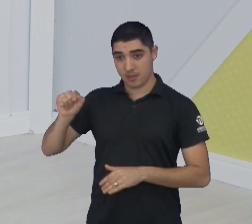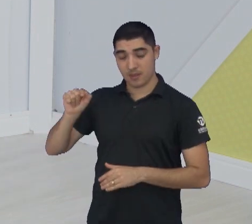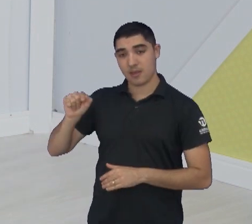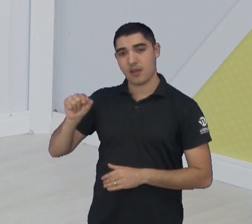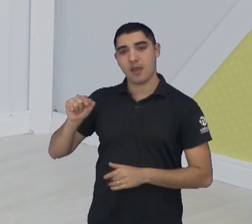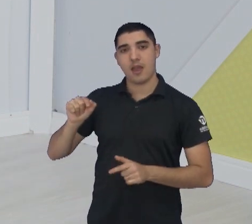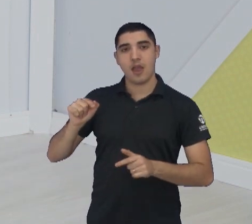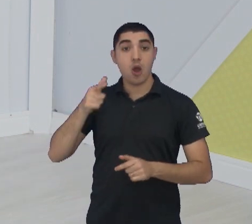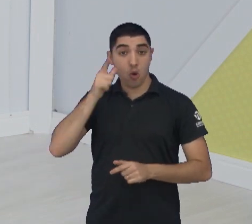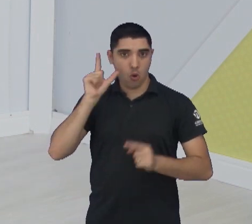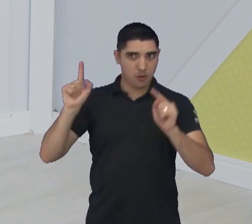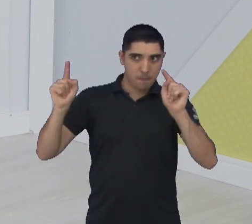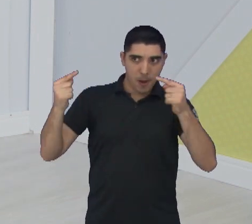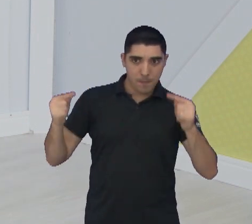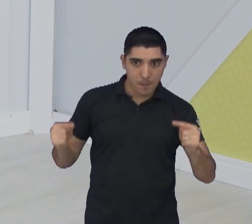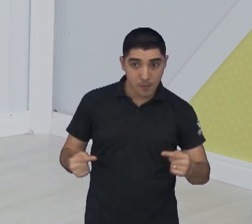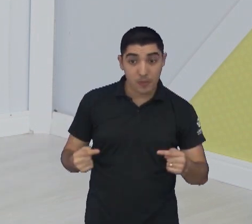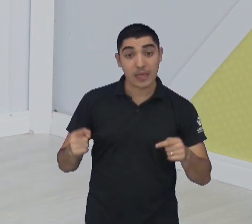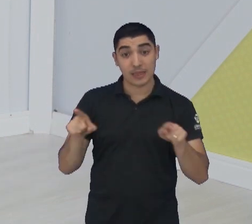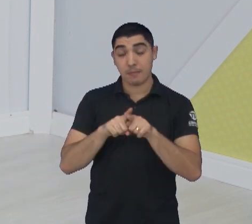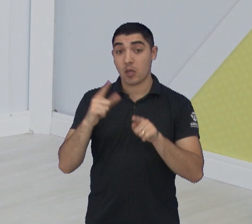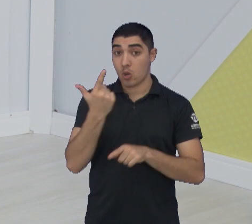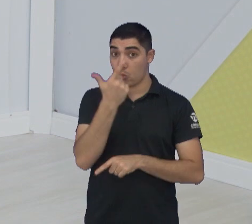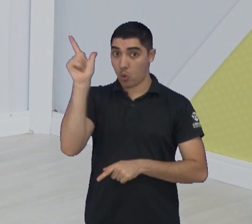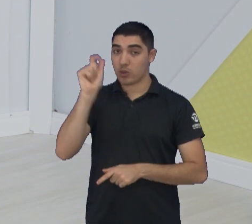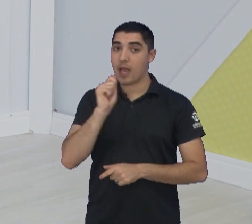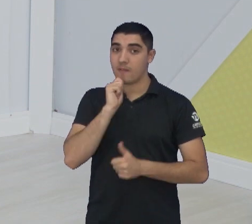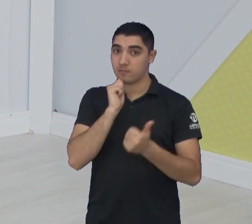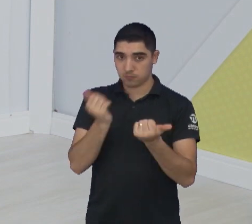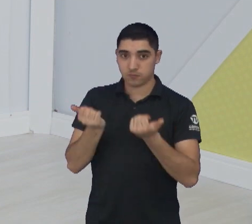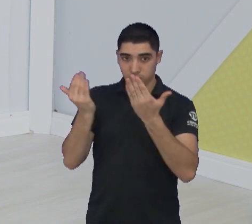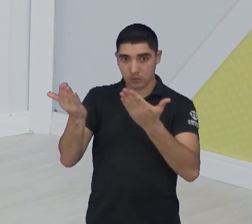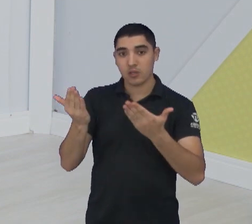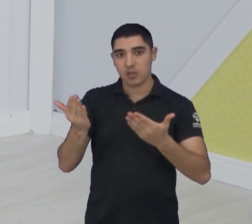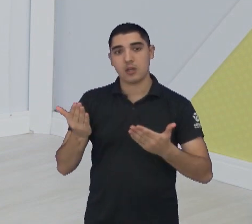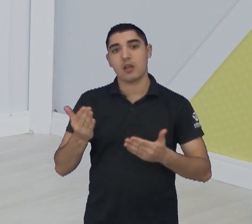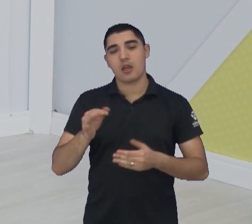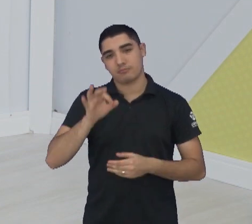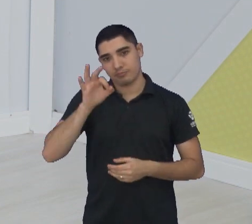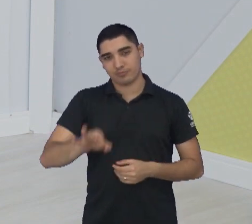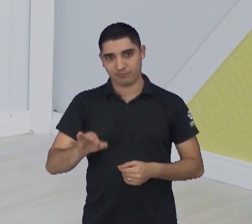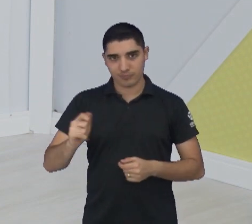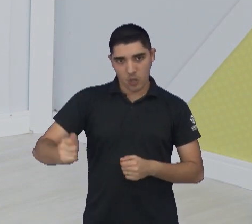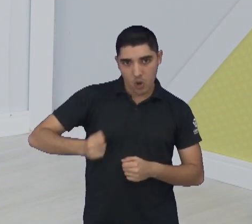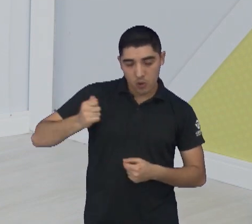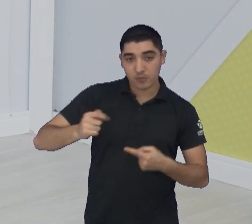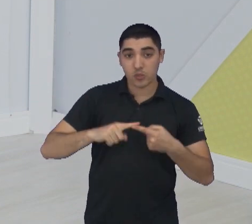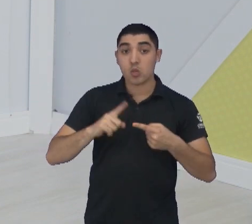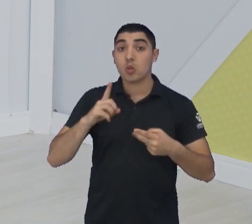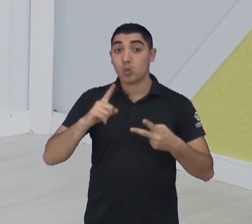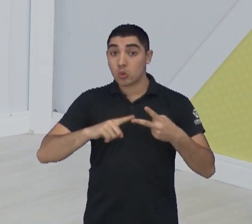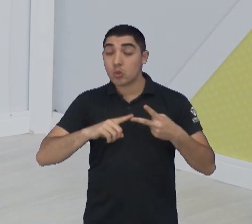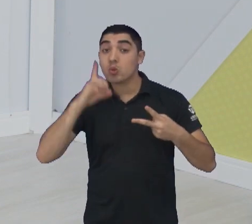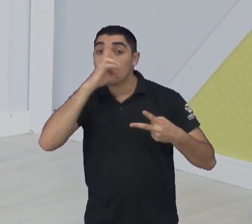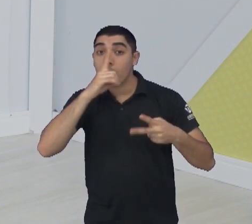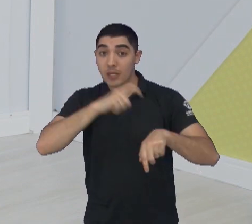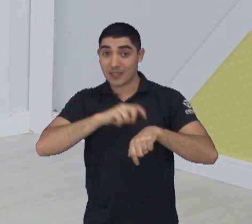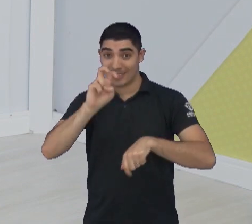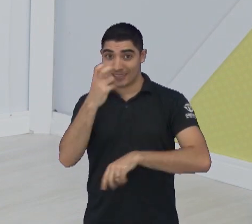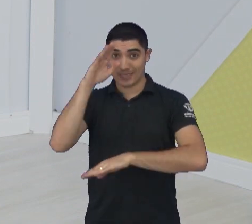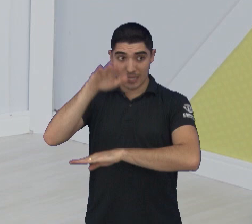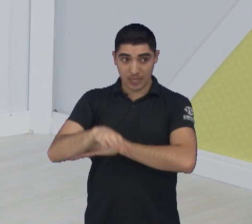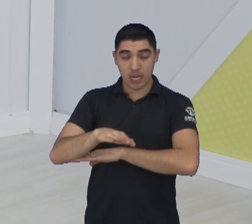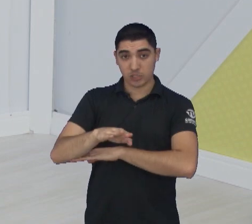o jogo de ontem e já o próximo jogo do São José, que será novamente, obviamente, contra a Ferroviária, domingo, 5 da tarde, lá